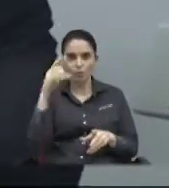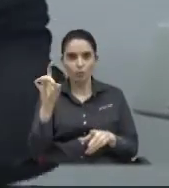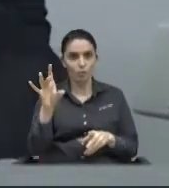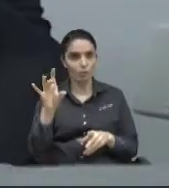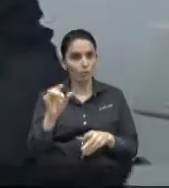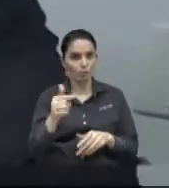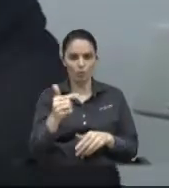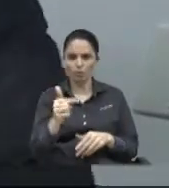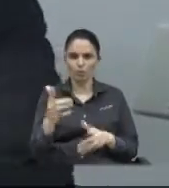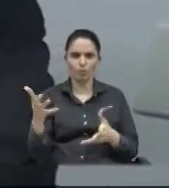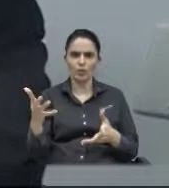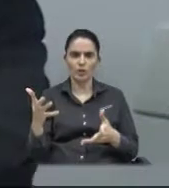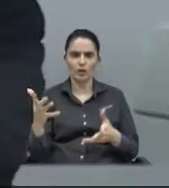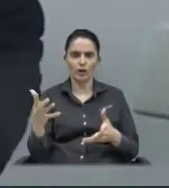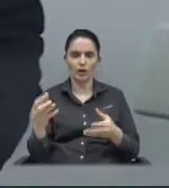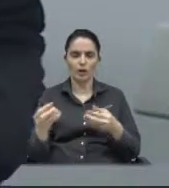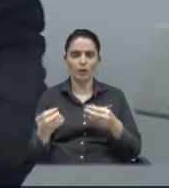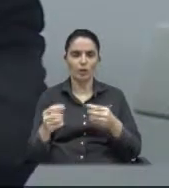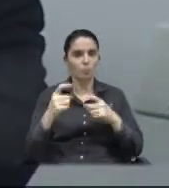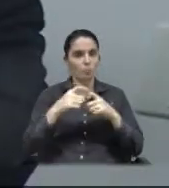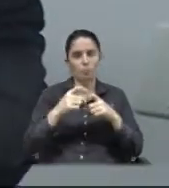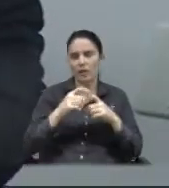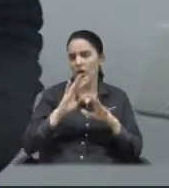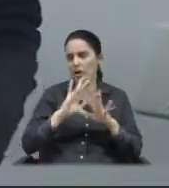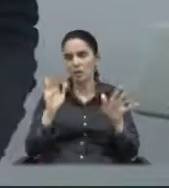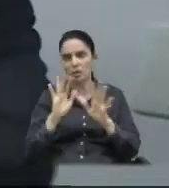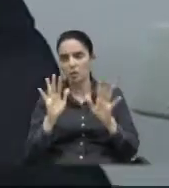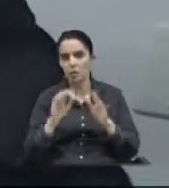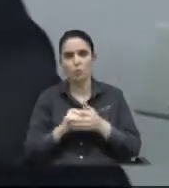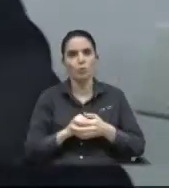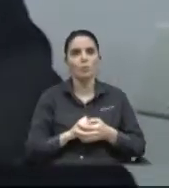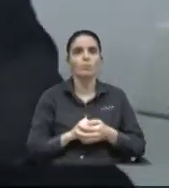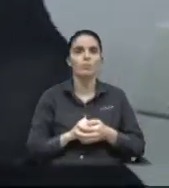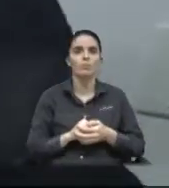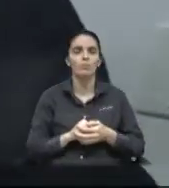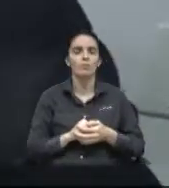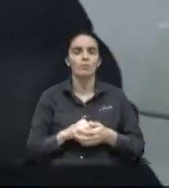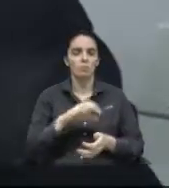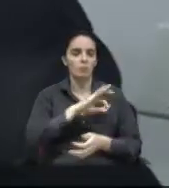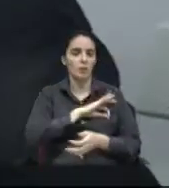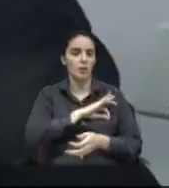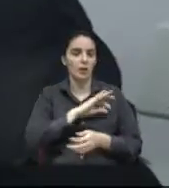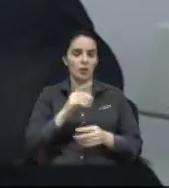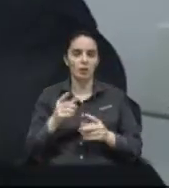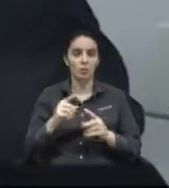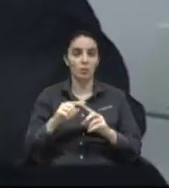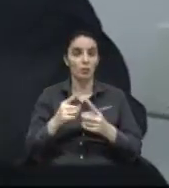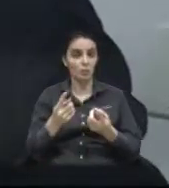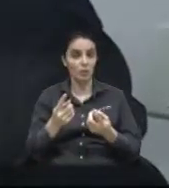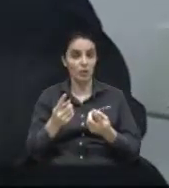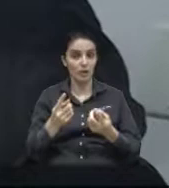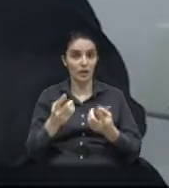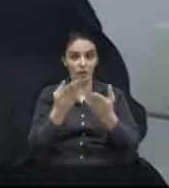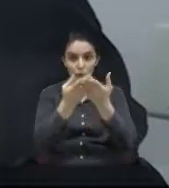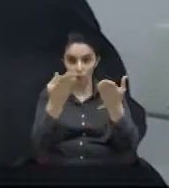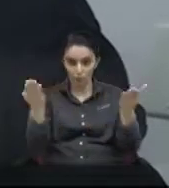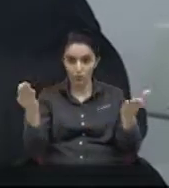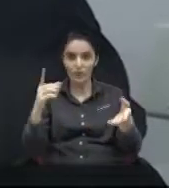médico então cada um tem o seu dom e vocês têm essa além de dom